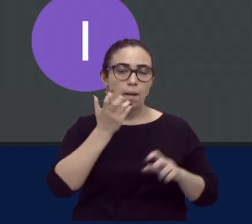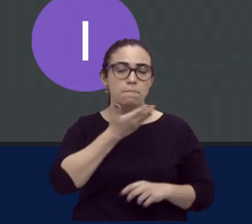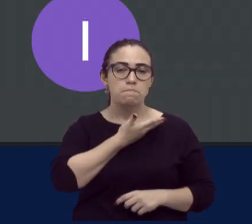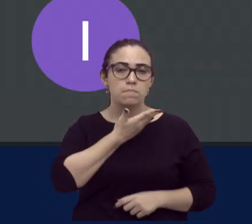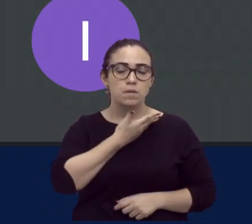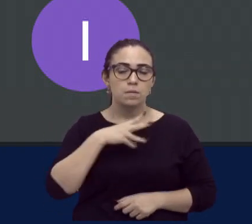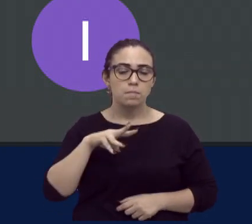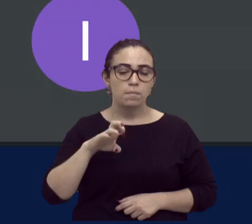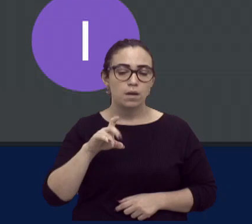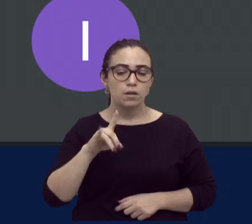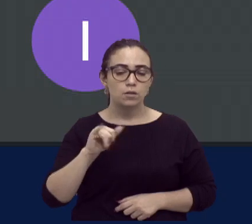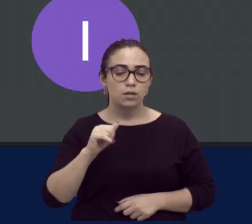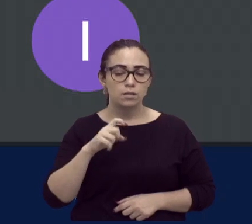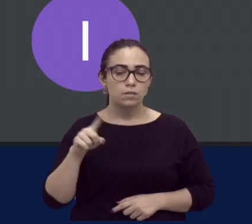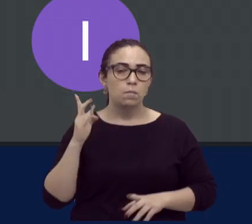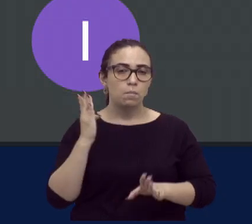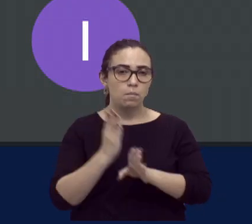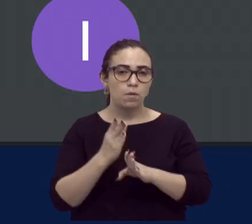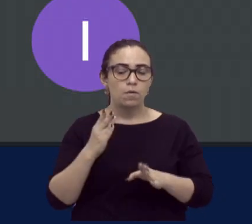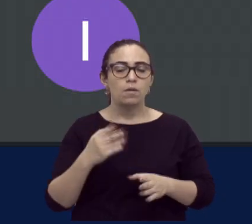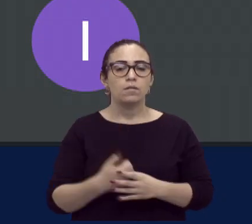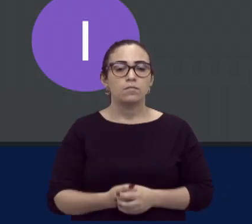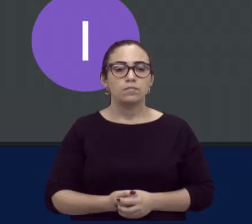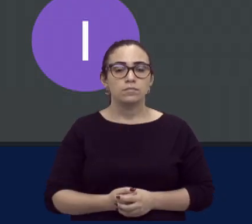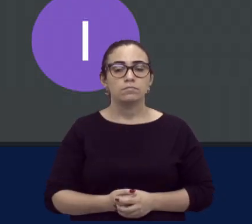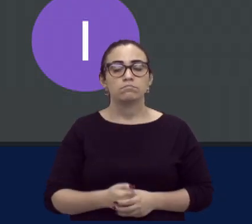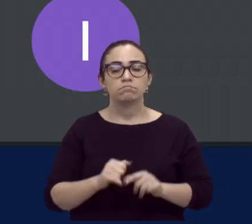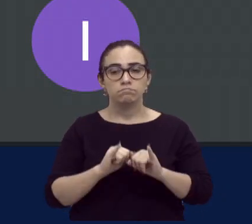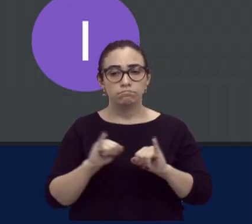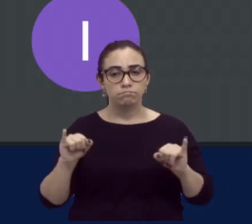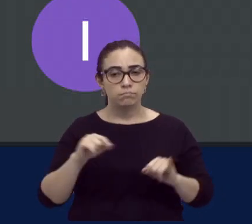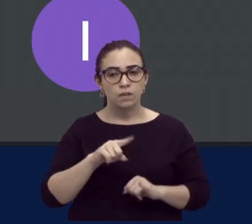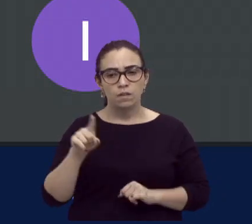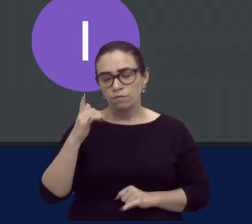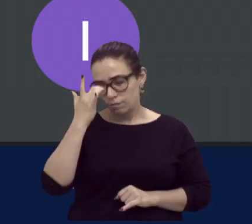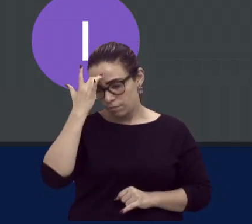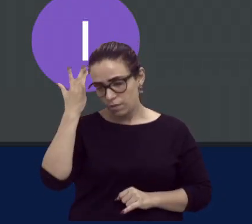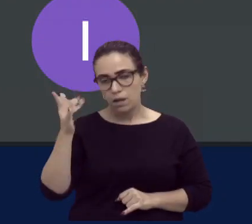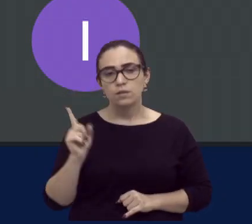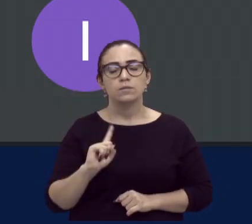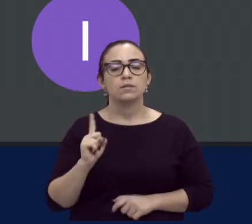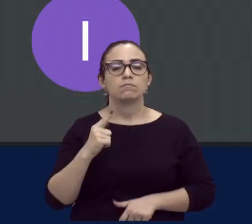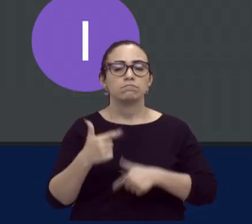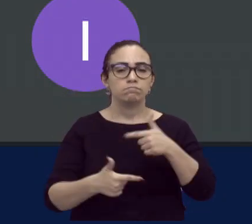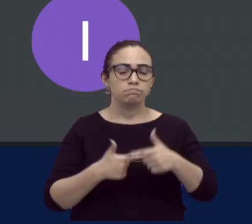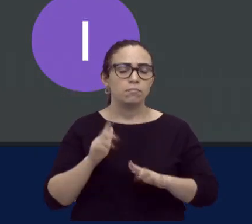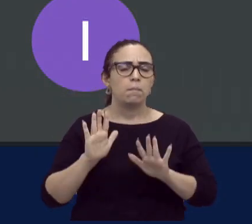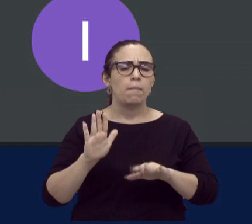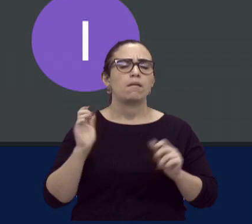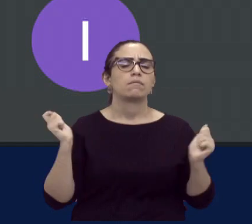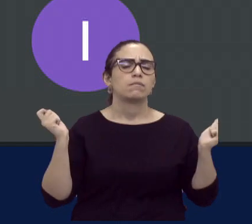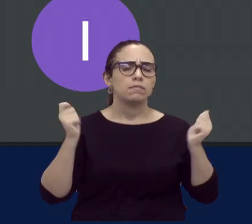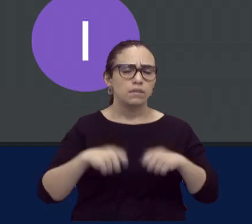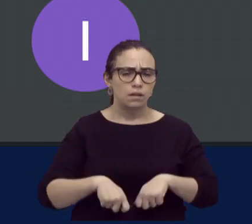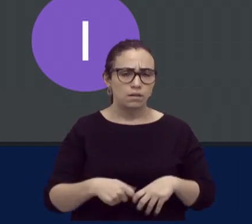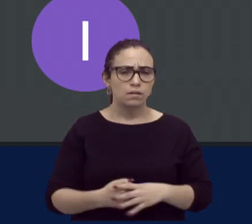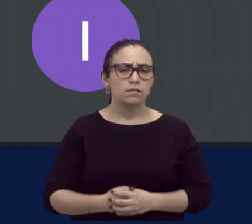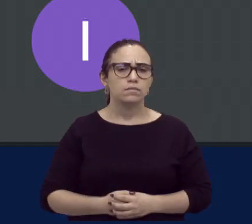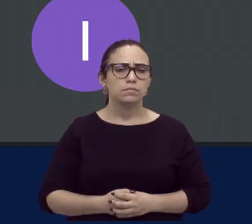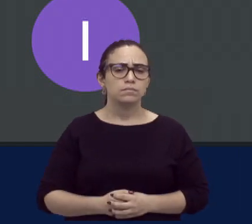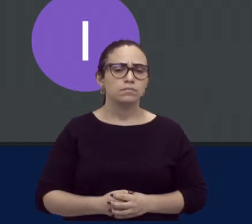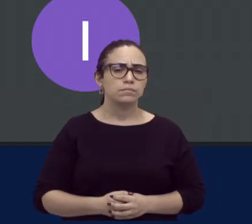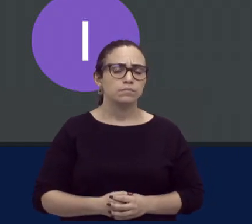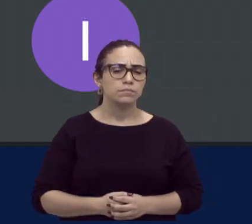conta dessa jornada. E eu quero dizer para você que não é fácil, porém é possível. E quando